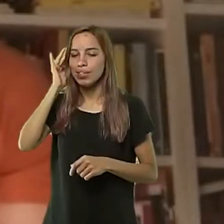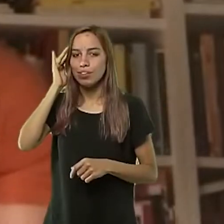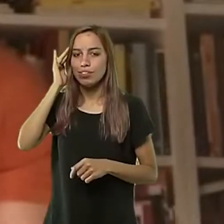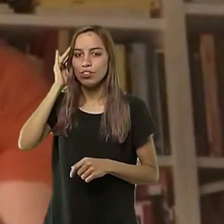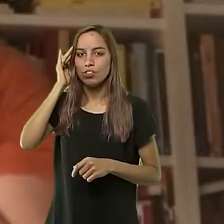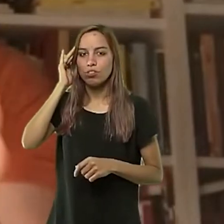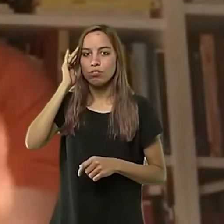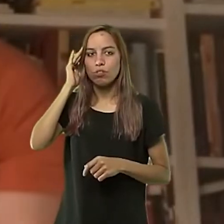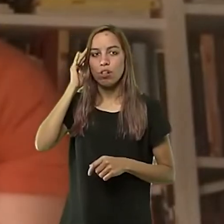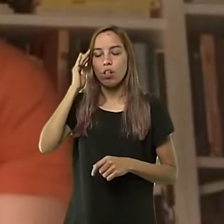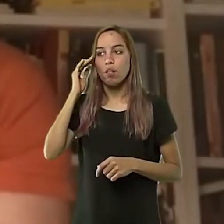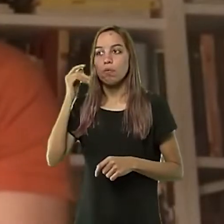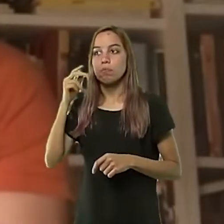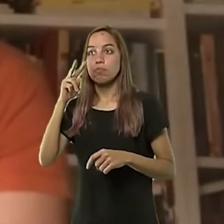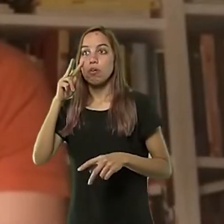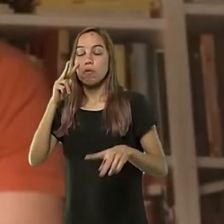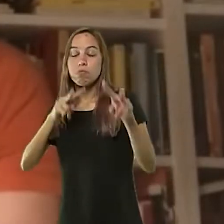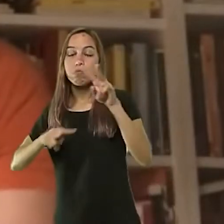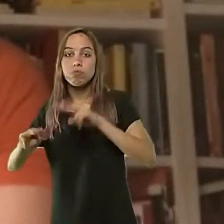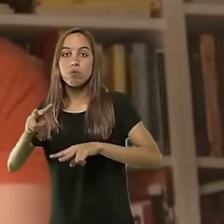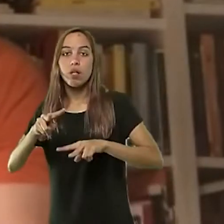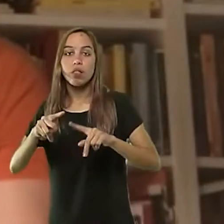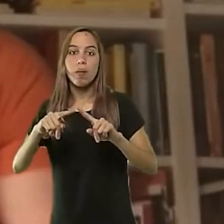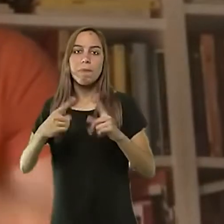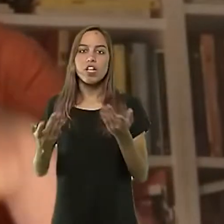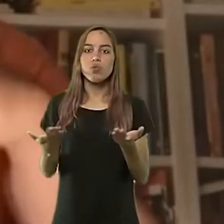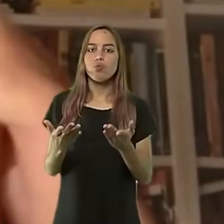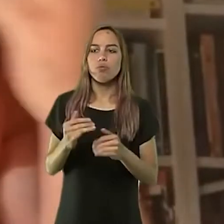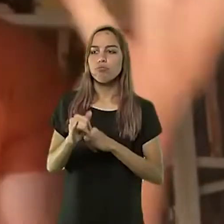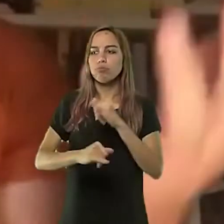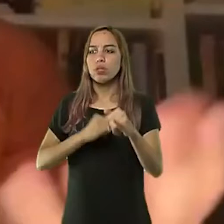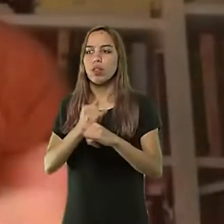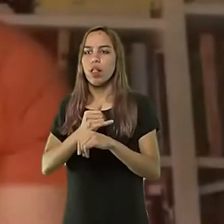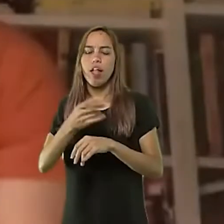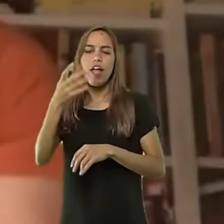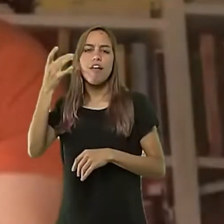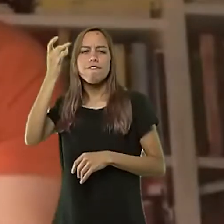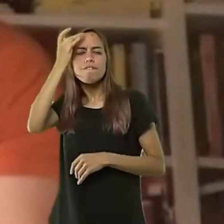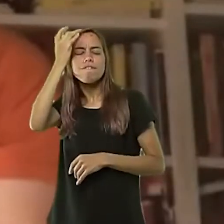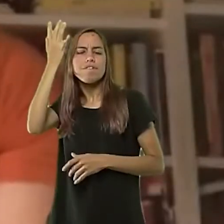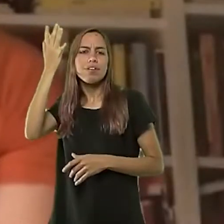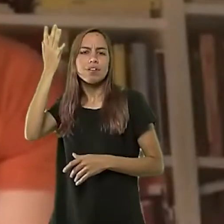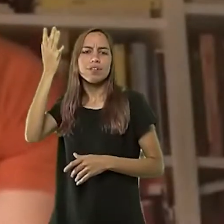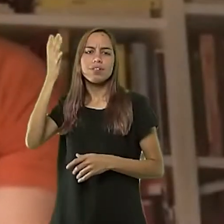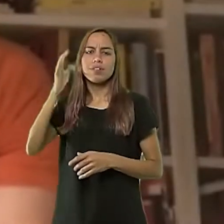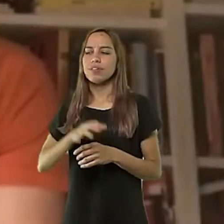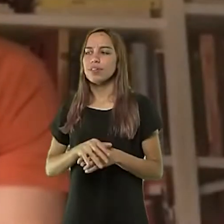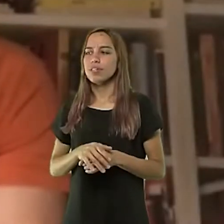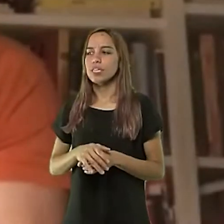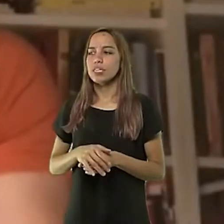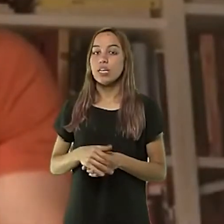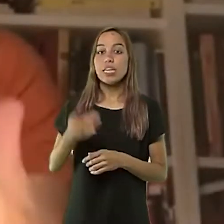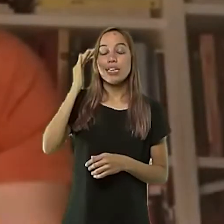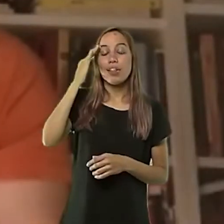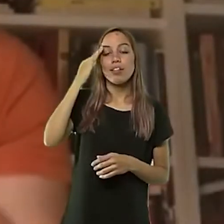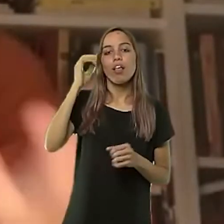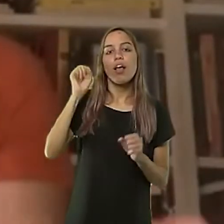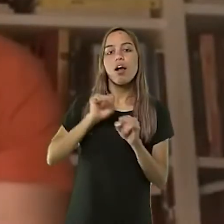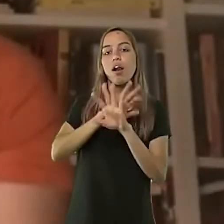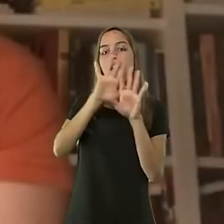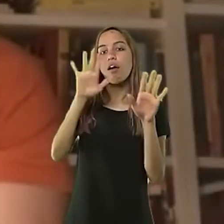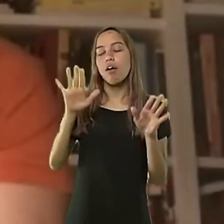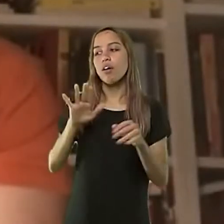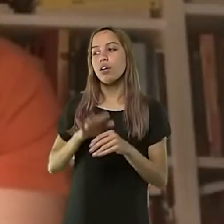viajar fisicamente para ter uma percepção quase genérica e